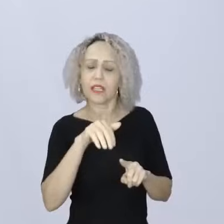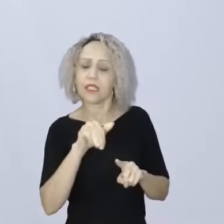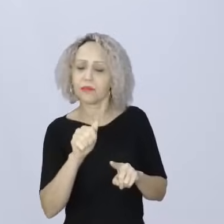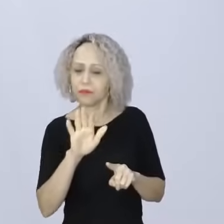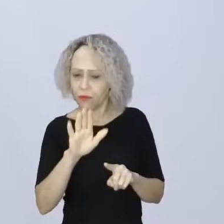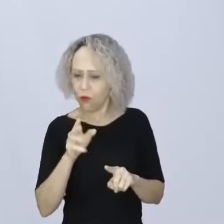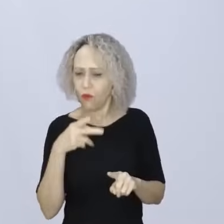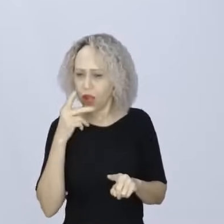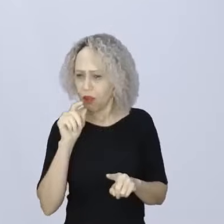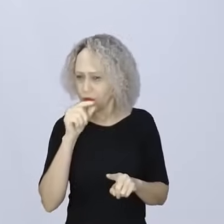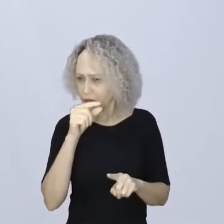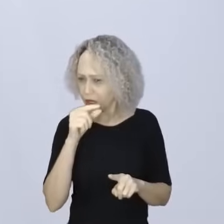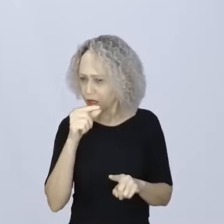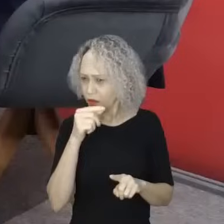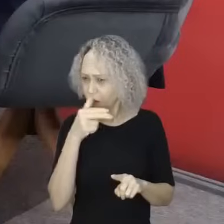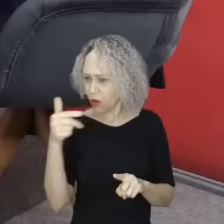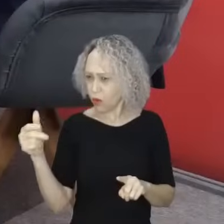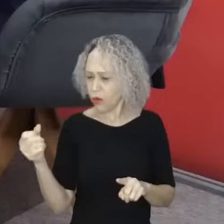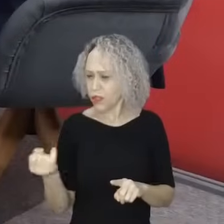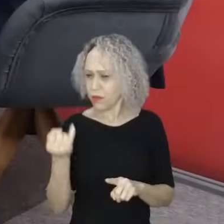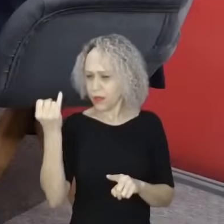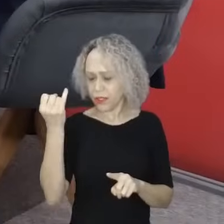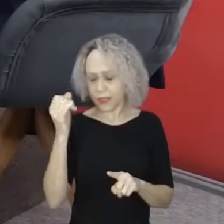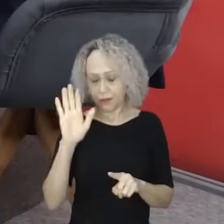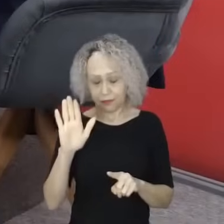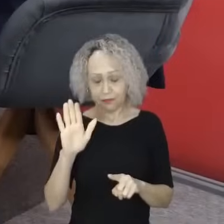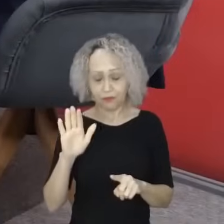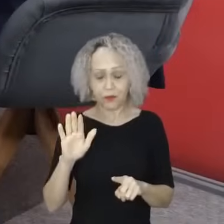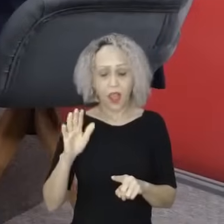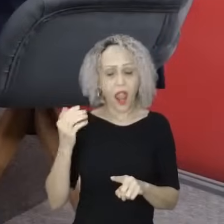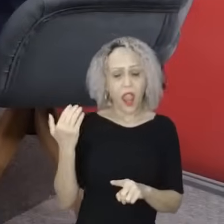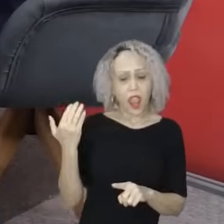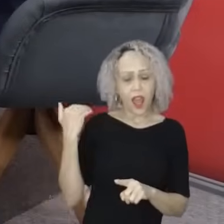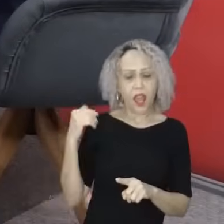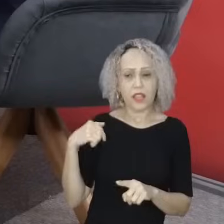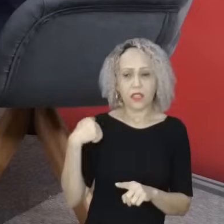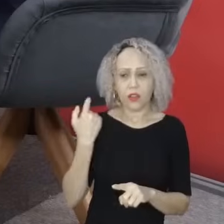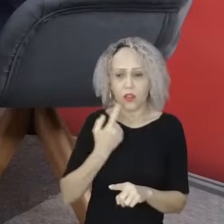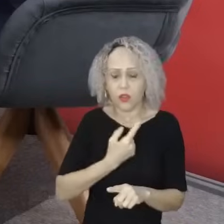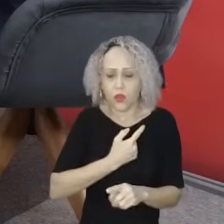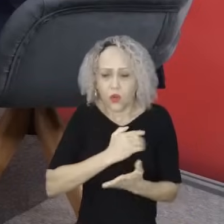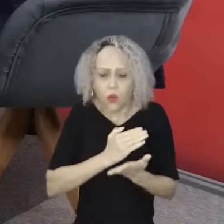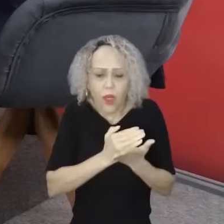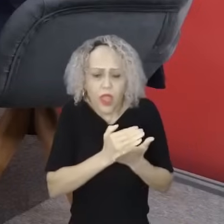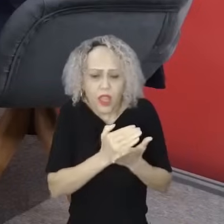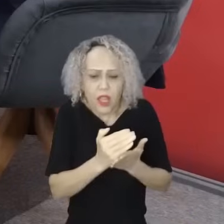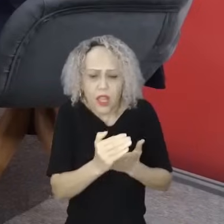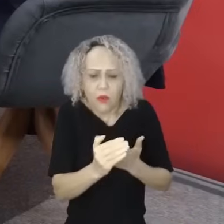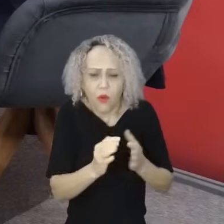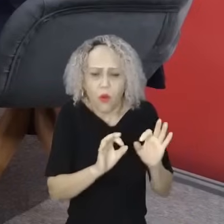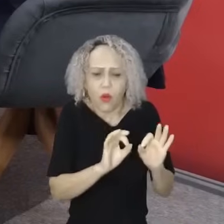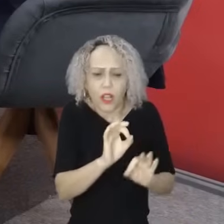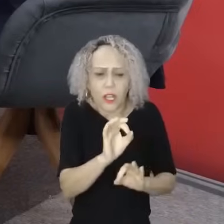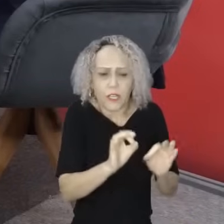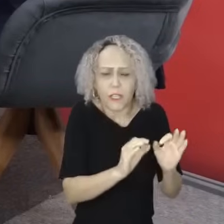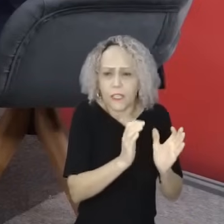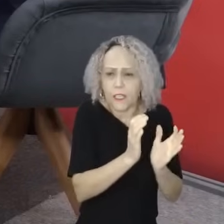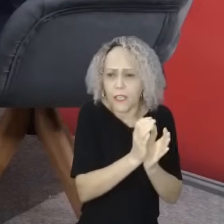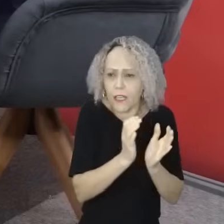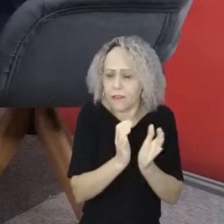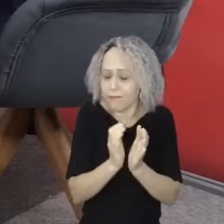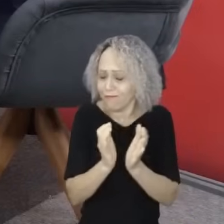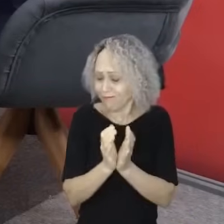que nós, quando começamos a organizar o planejamento, as equipes do Ministério do Planejamento, que aliás eu